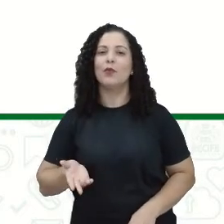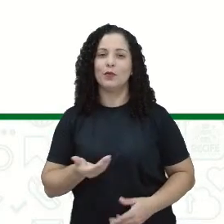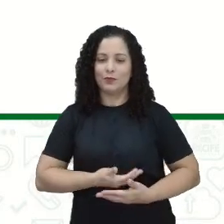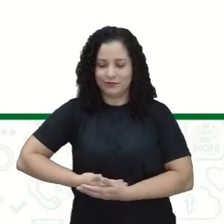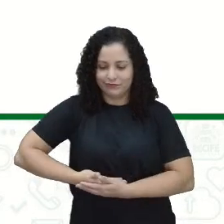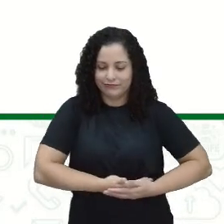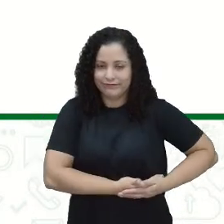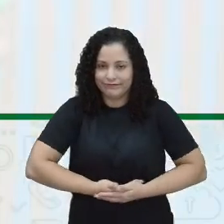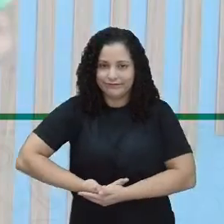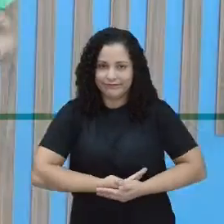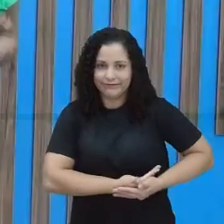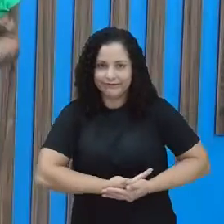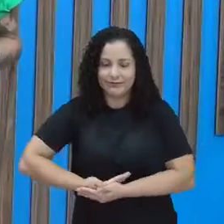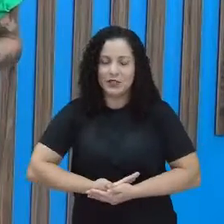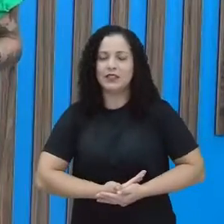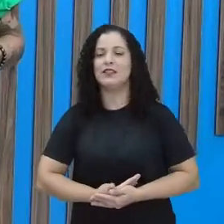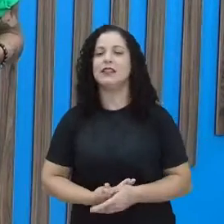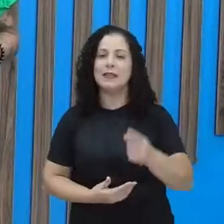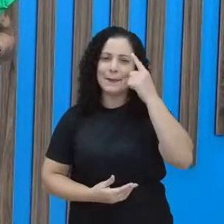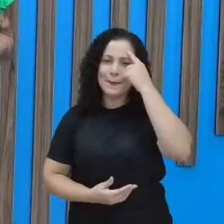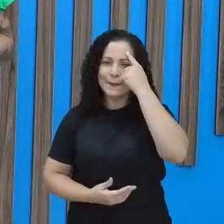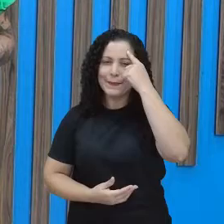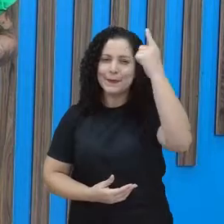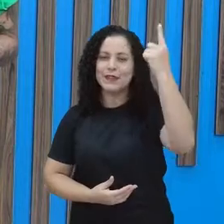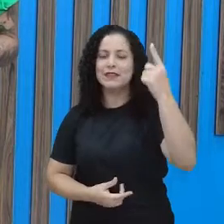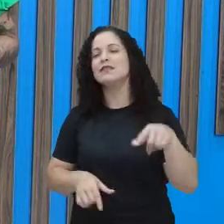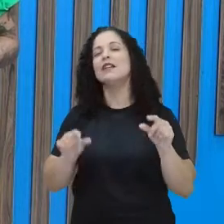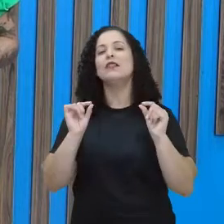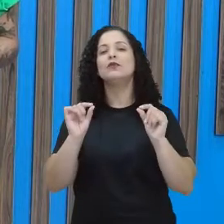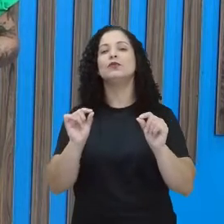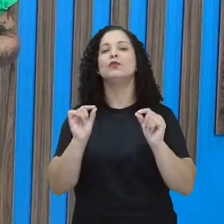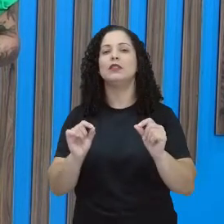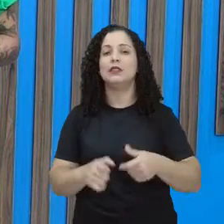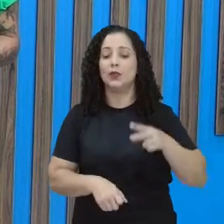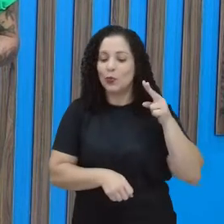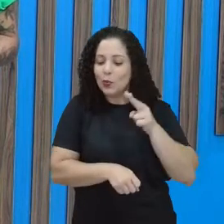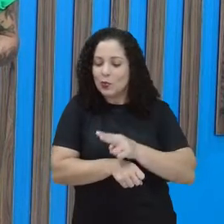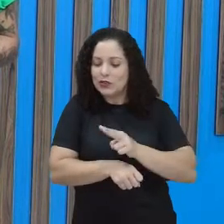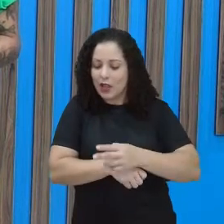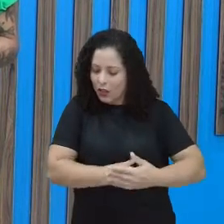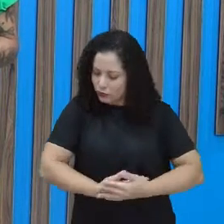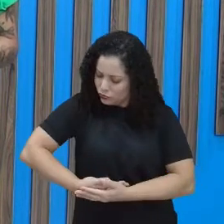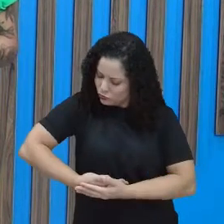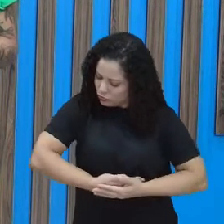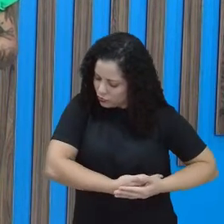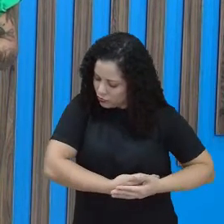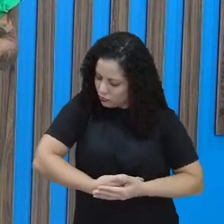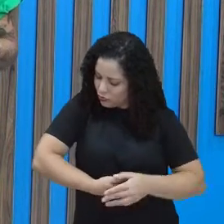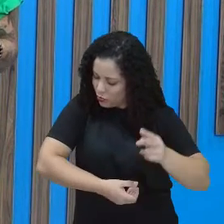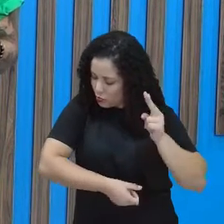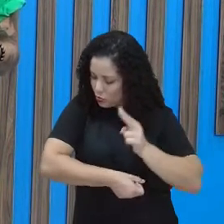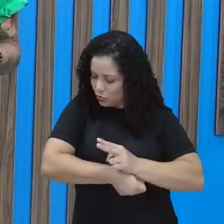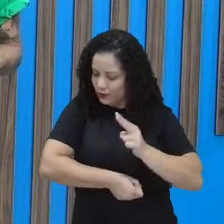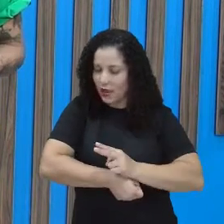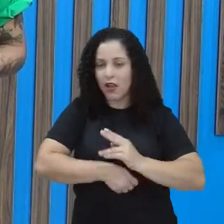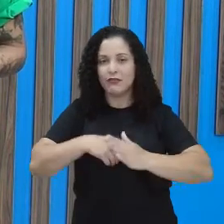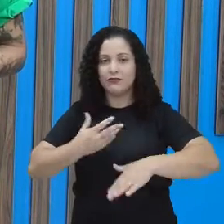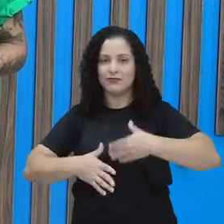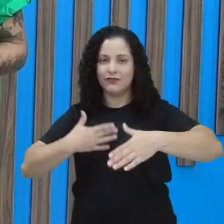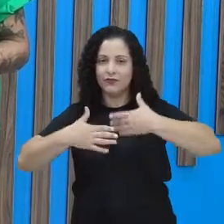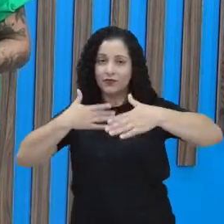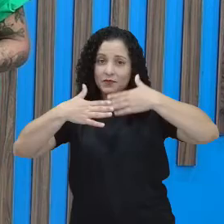também, pensar nessa primeira fase, que é uma fase fundamental de cuidados, uma fase fundamental de